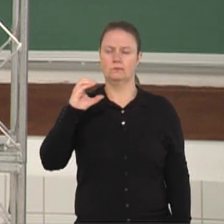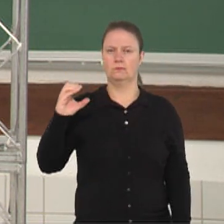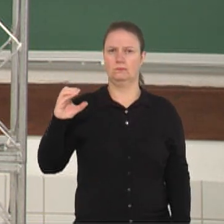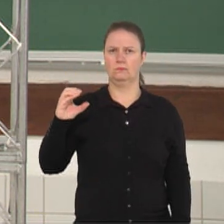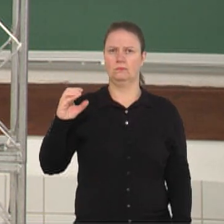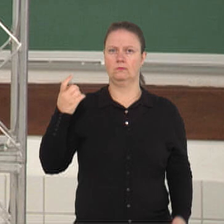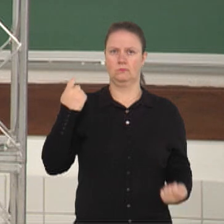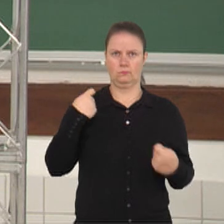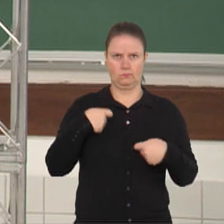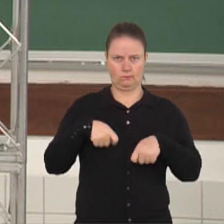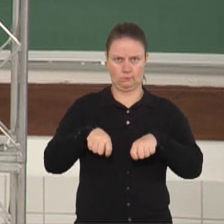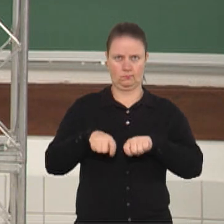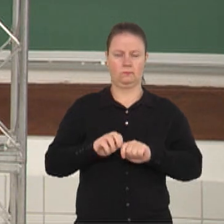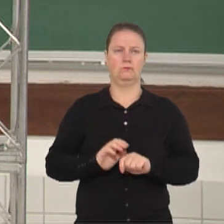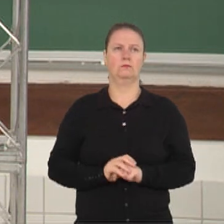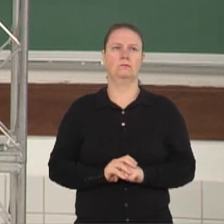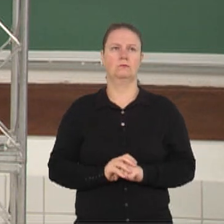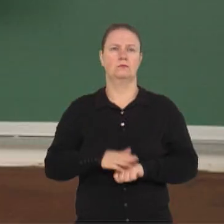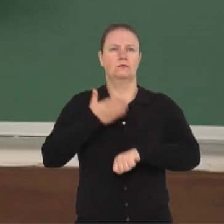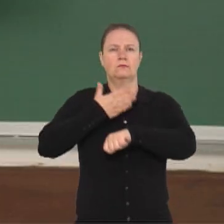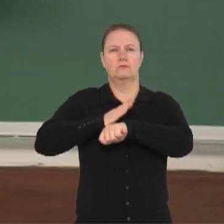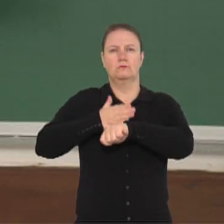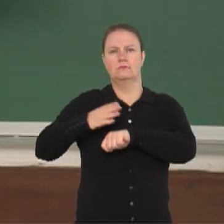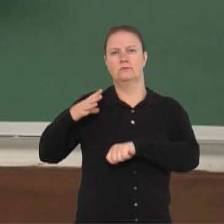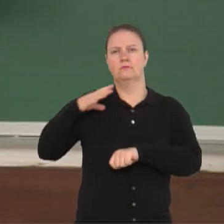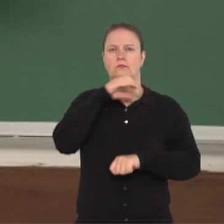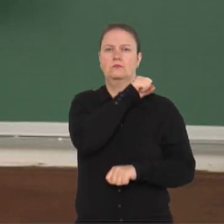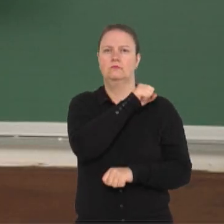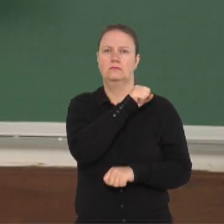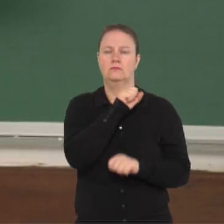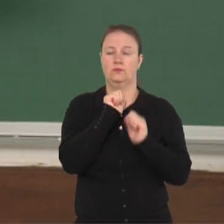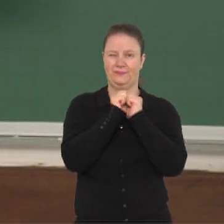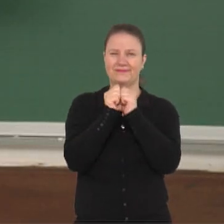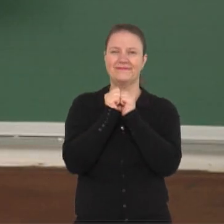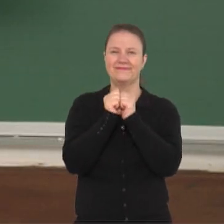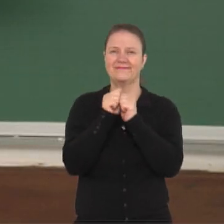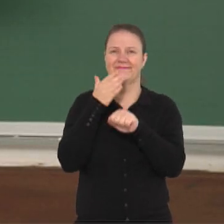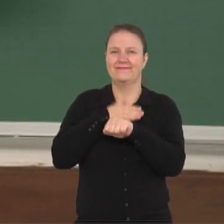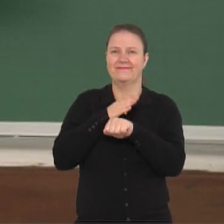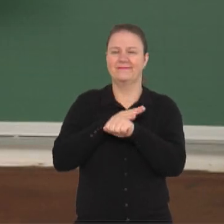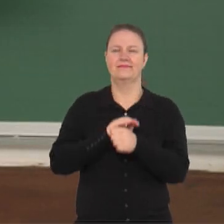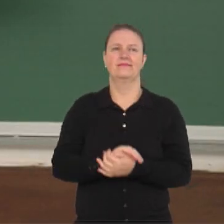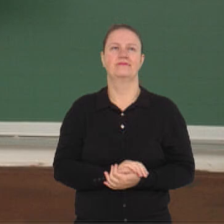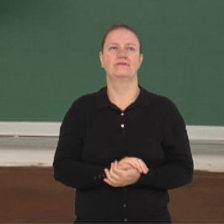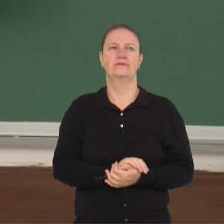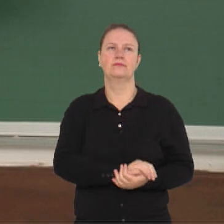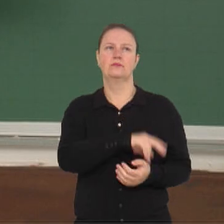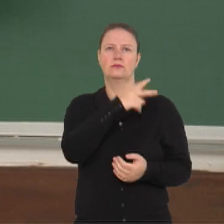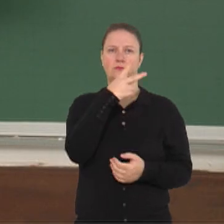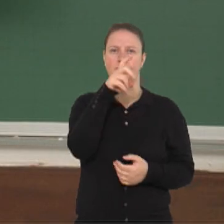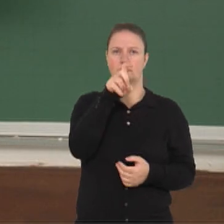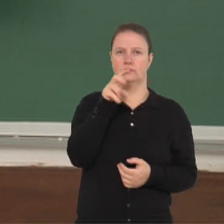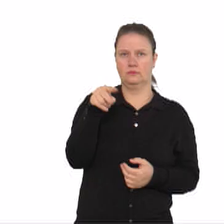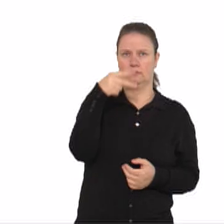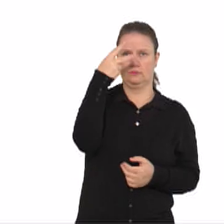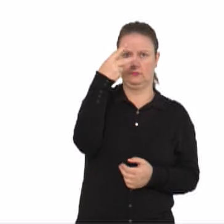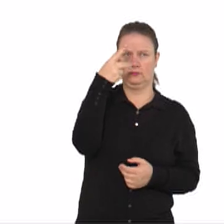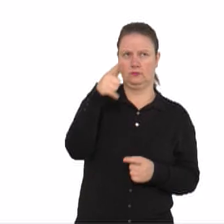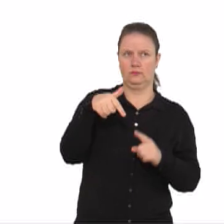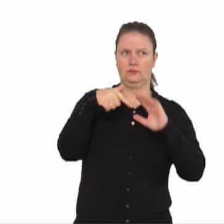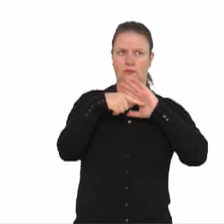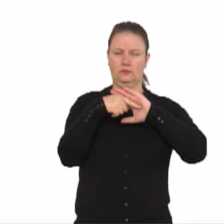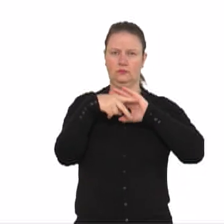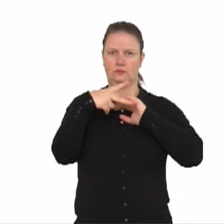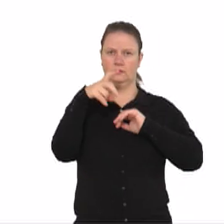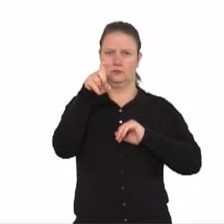função. Um exercício rápido, vamos fazer junto. Primeira função, 2x ao quadrado menos